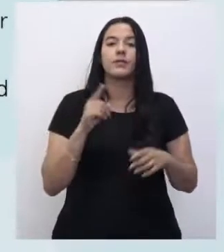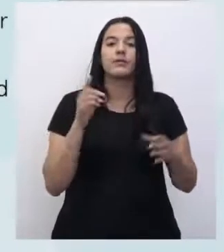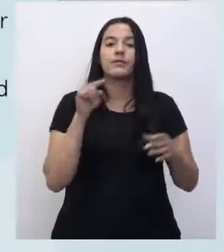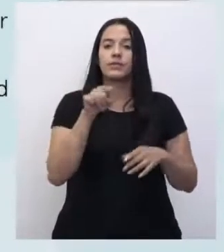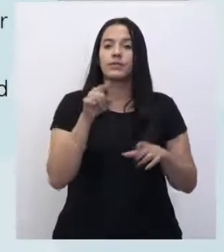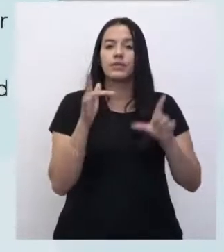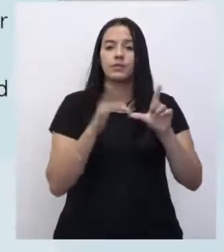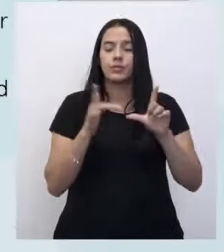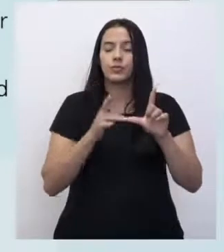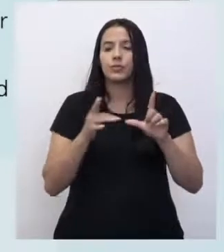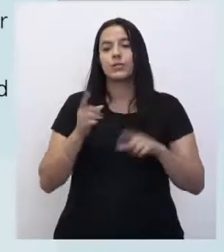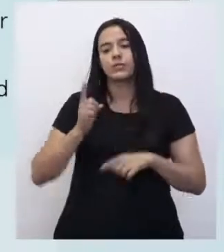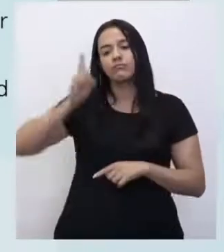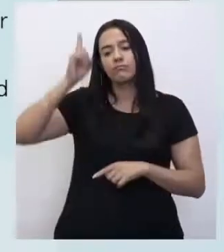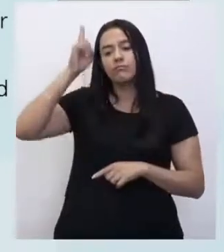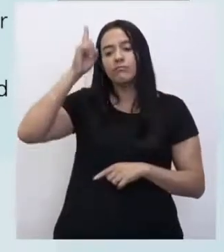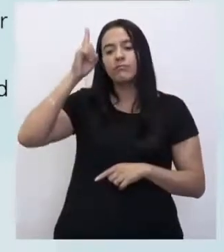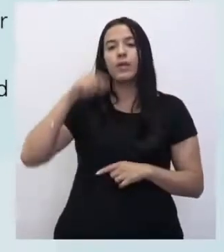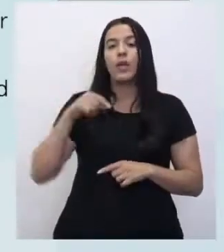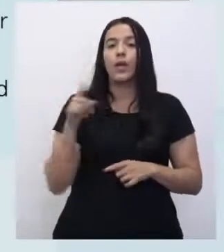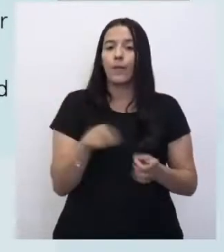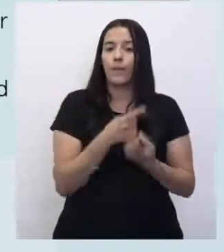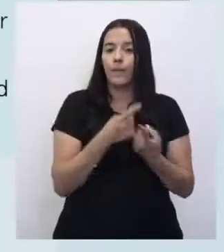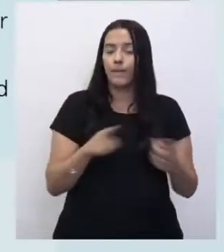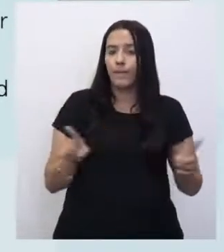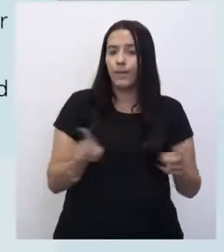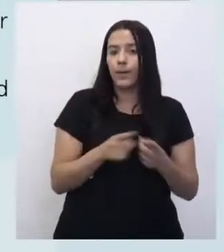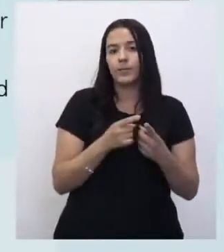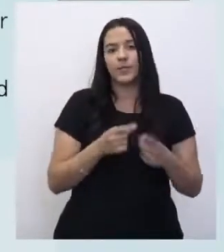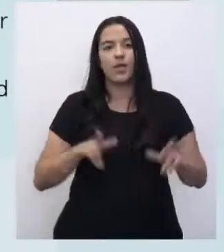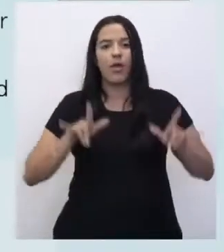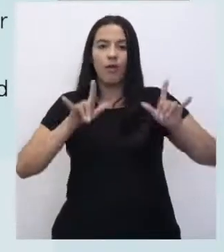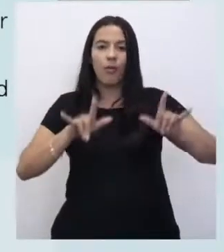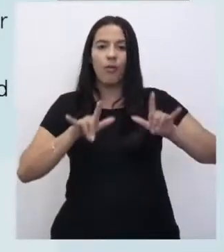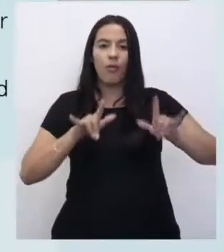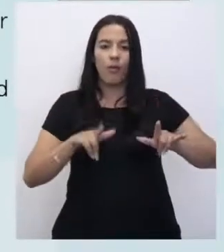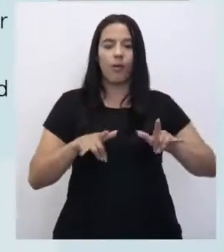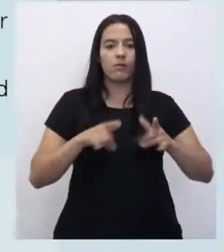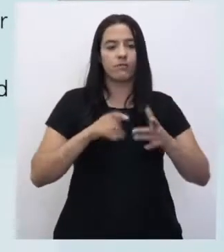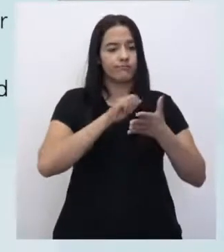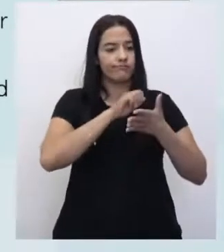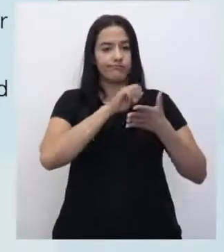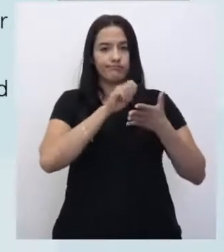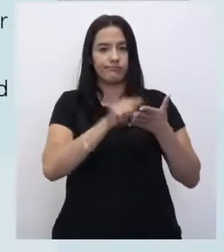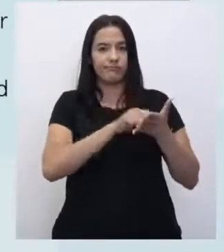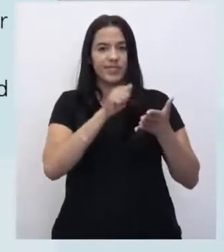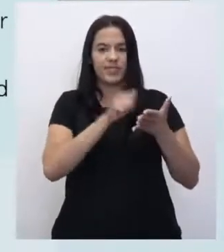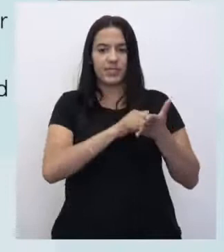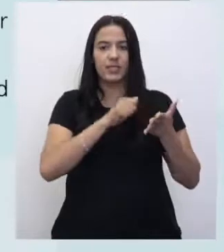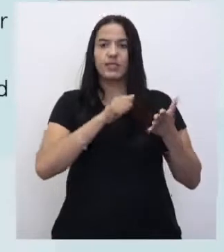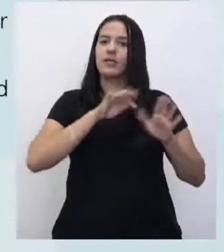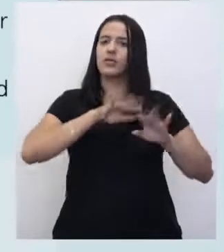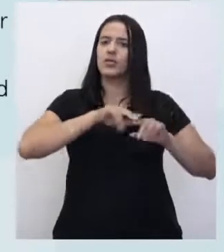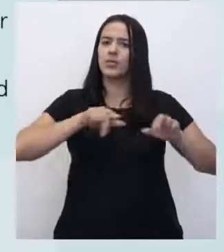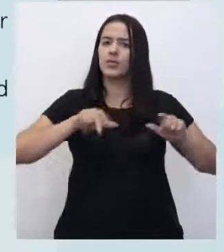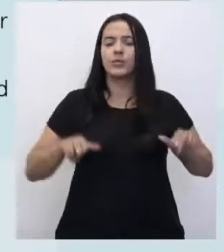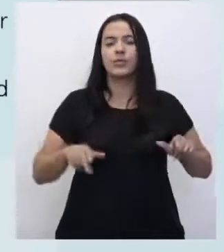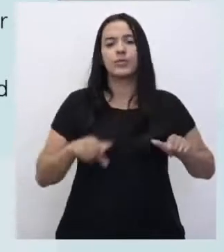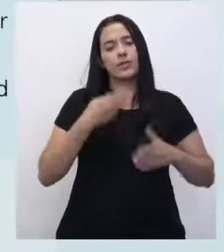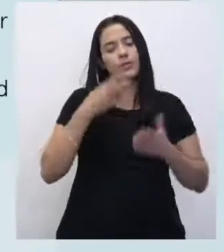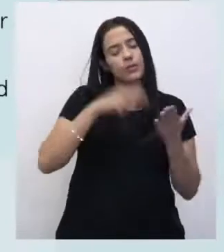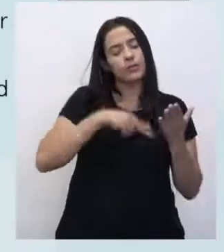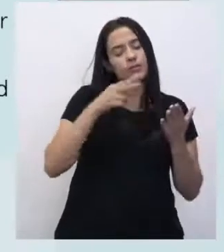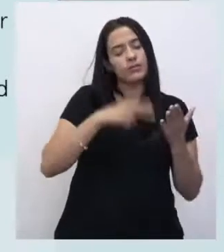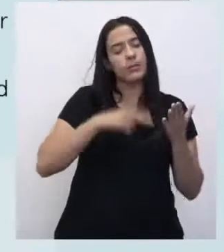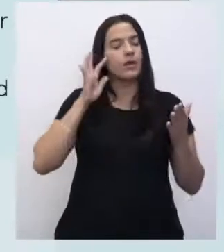acessa esse QR Code, é uma música aí, meio que um rock de gramática, é um rock gramatical. Ouve e depois você